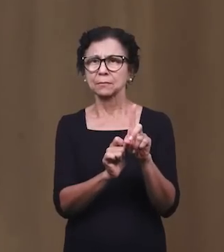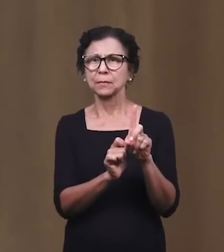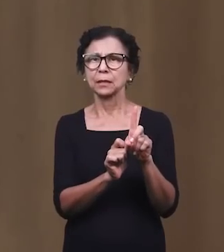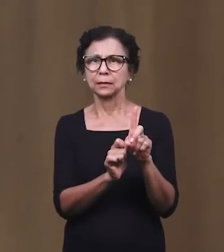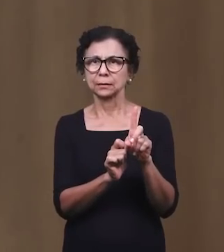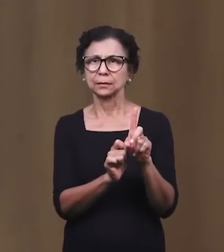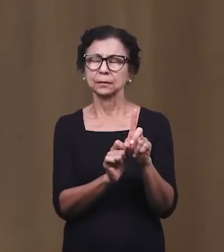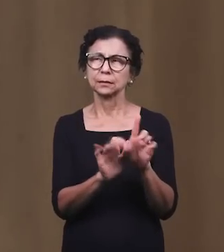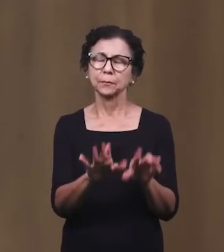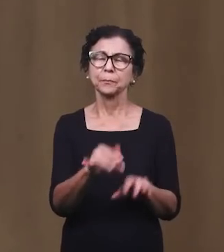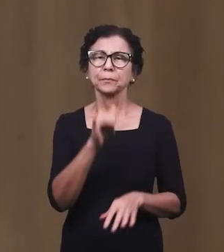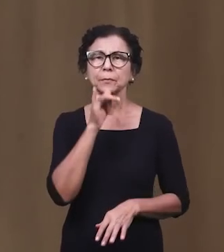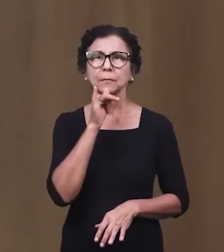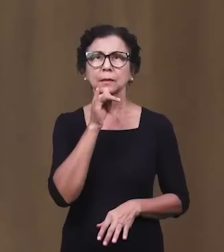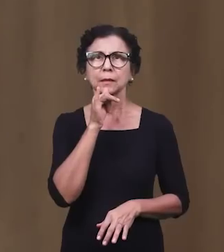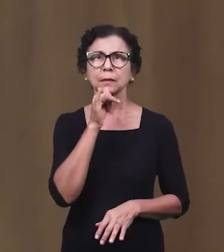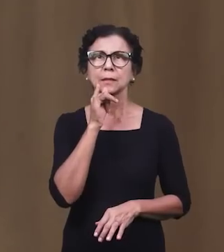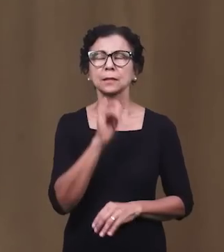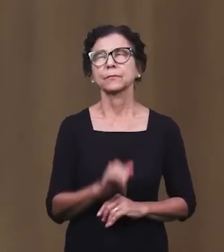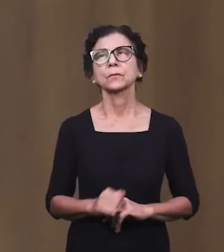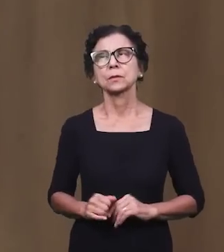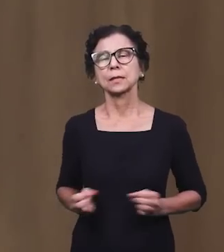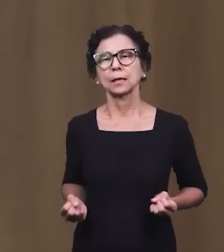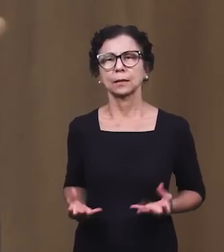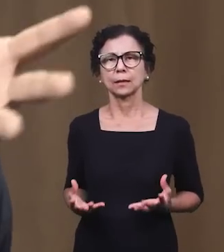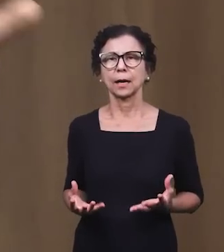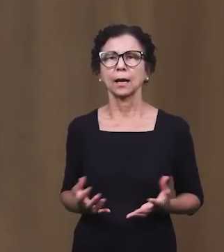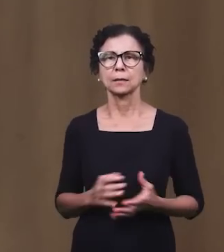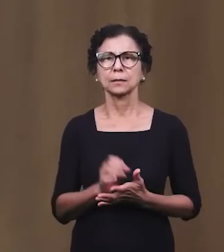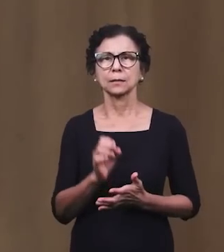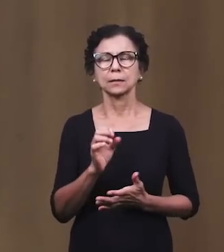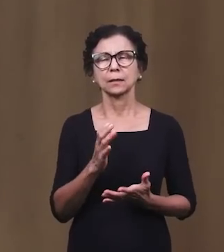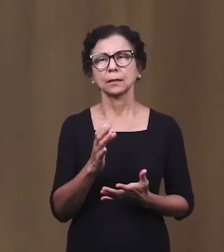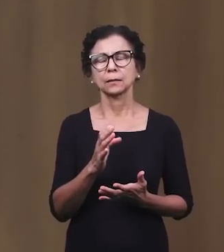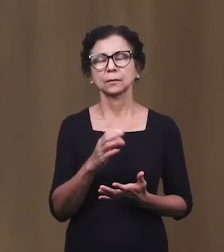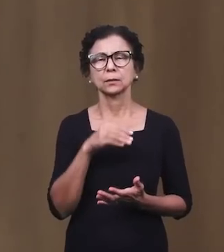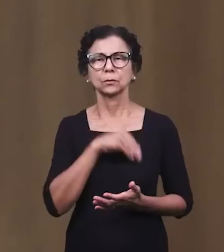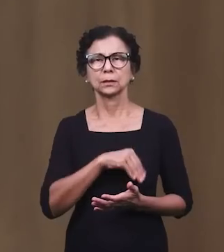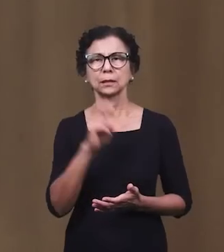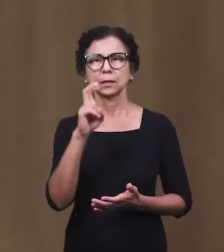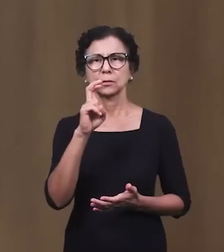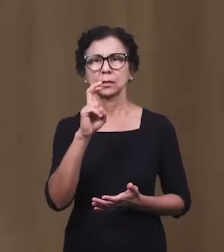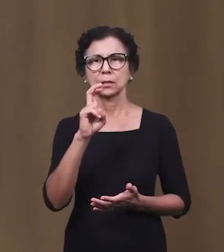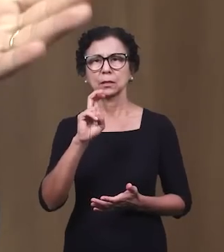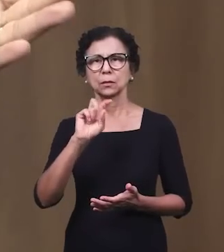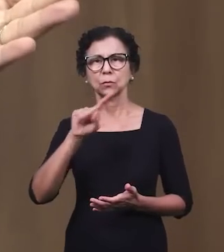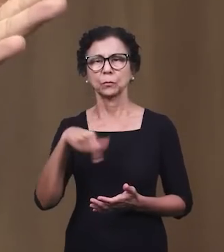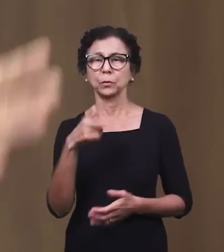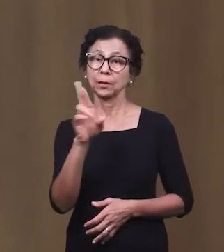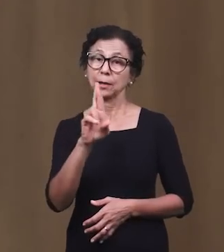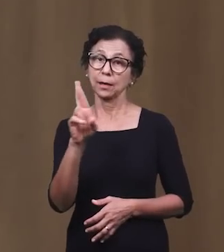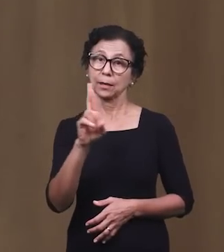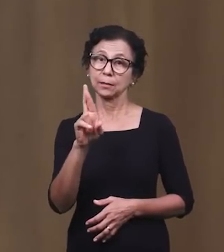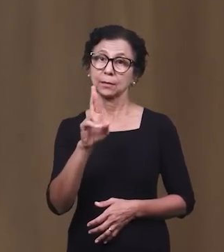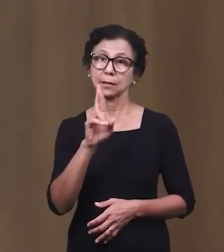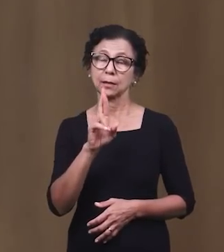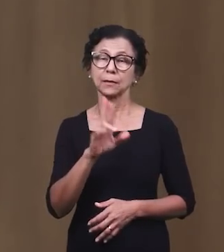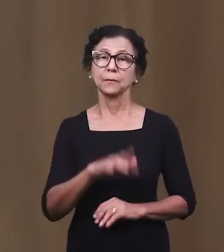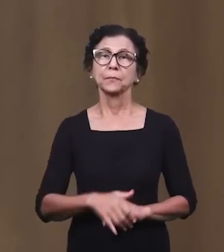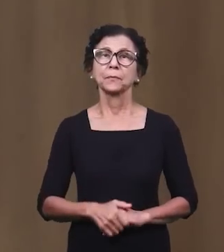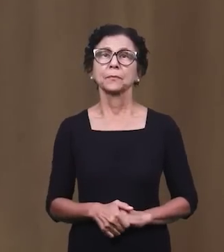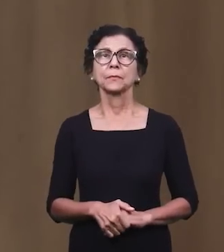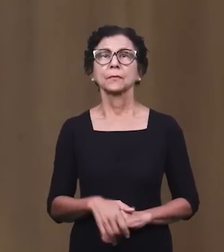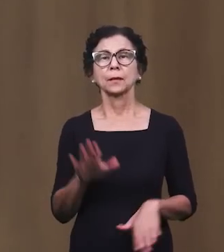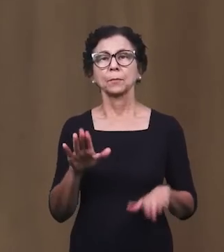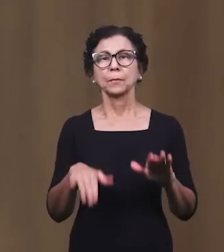Então, suponhamos que o seu custo de vida seja R$5.000, por exemplo. Isso varia muito, né? Você